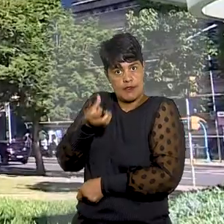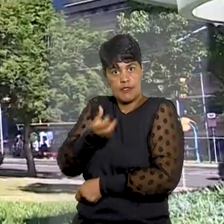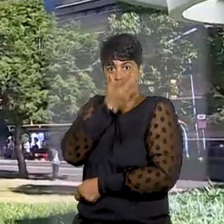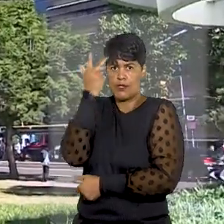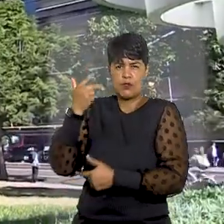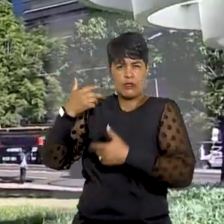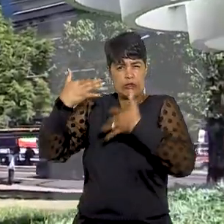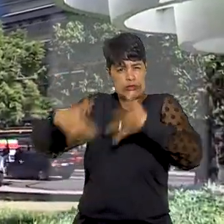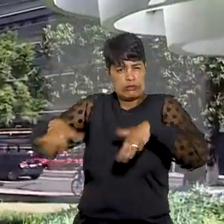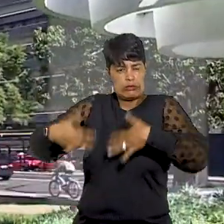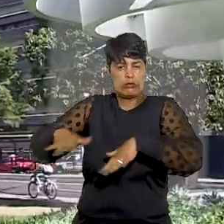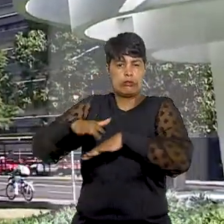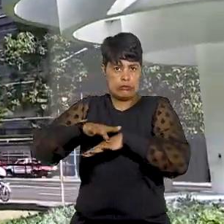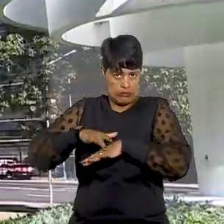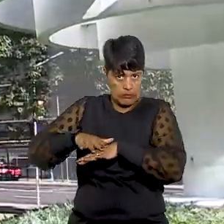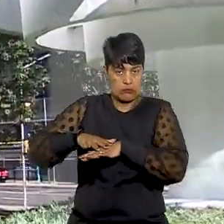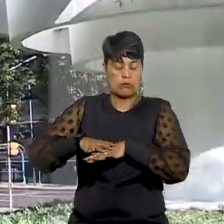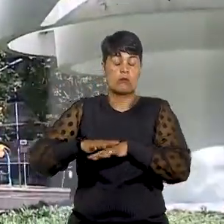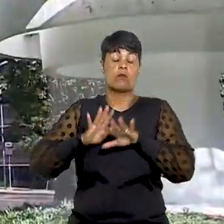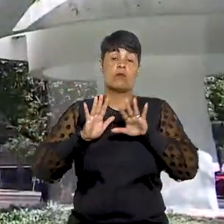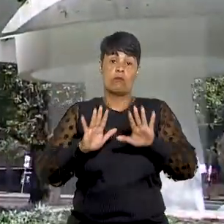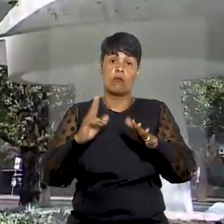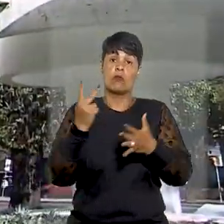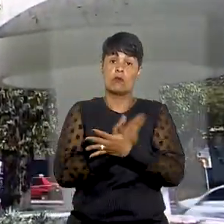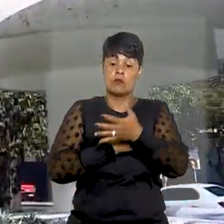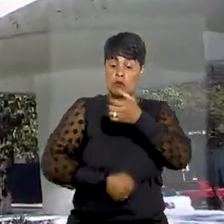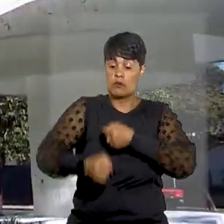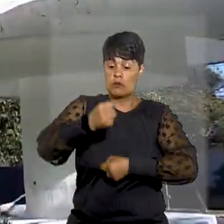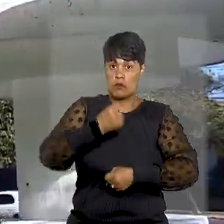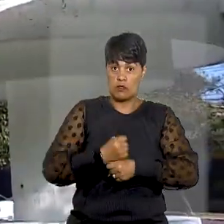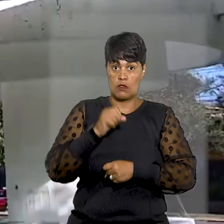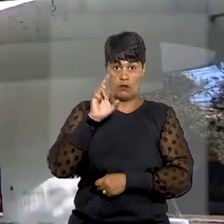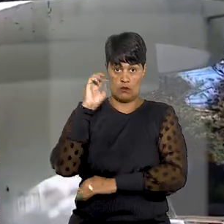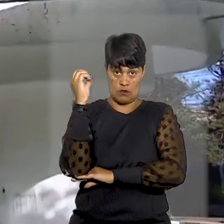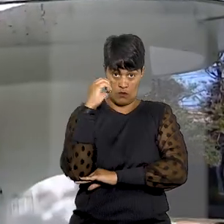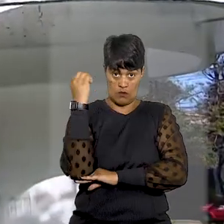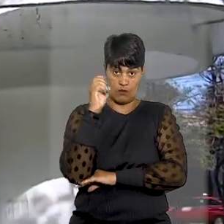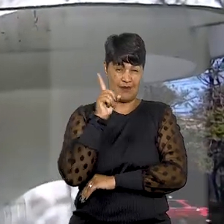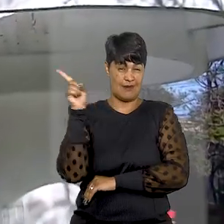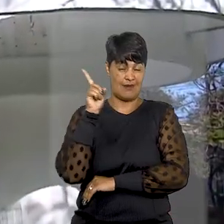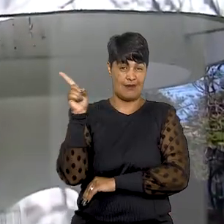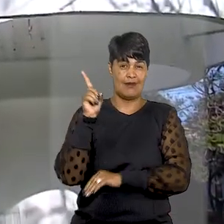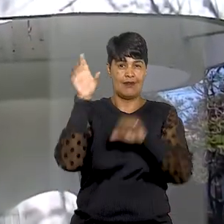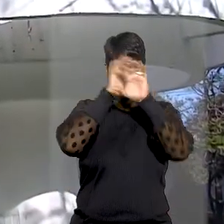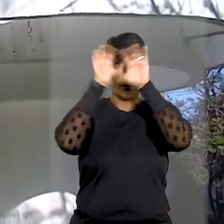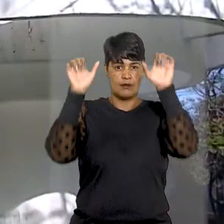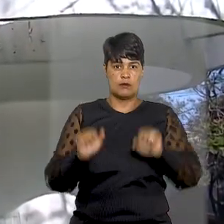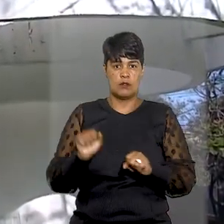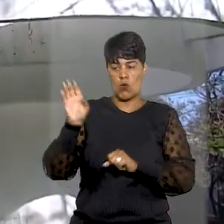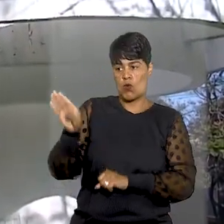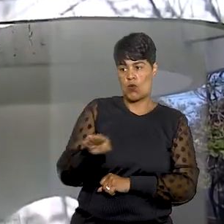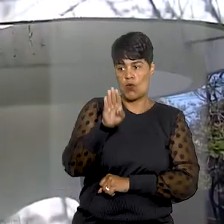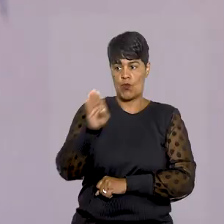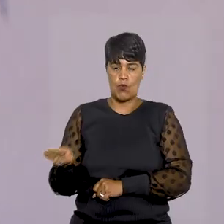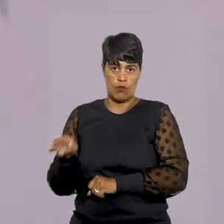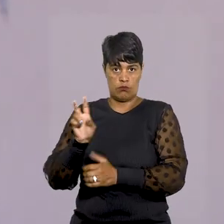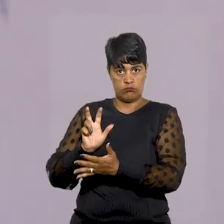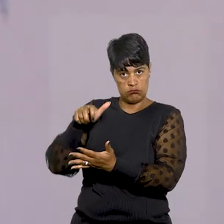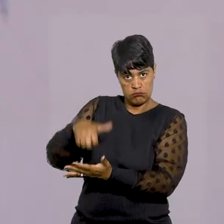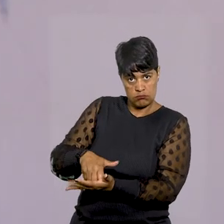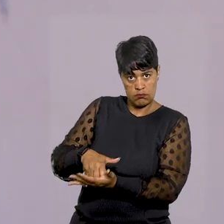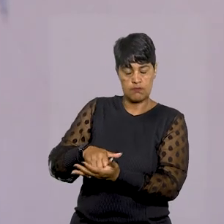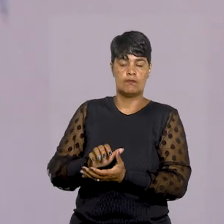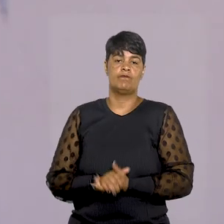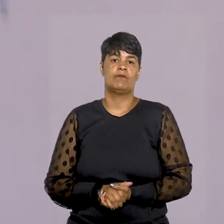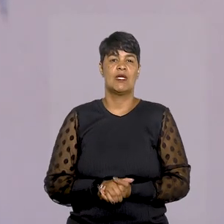no ano passado o Tribunal de Justiça do Rio Grande do Sul Popular que condenou os quatro acu pela tragédia o